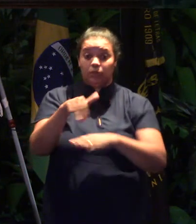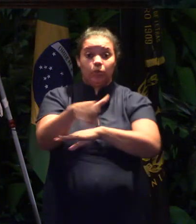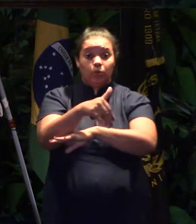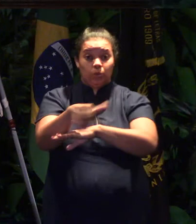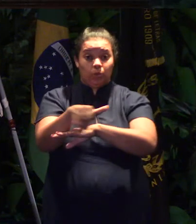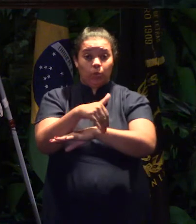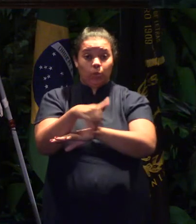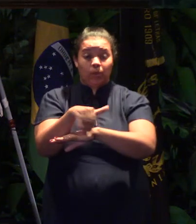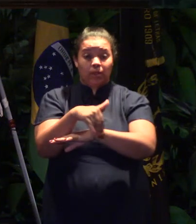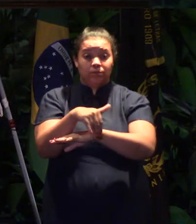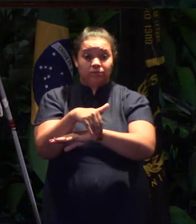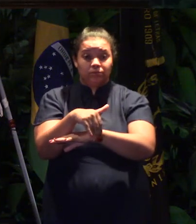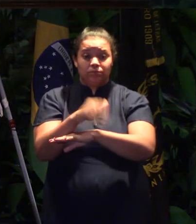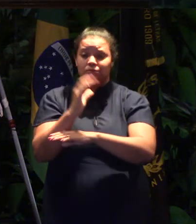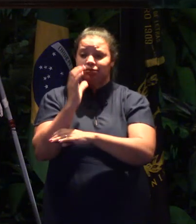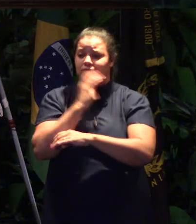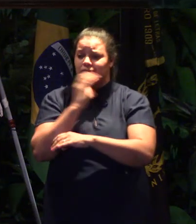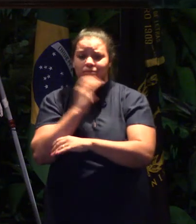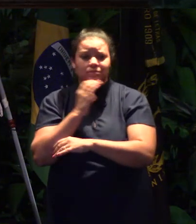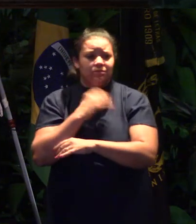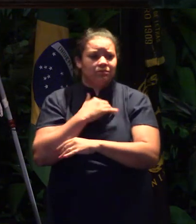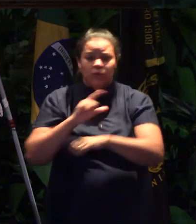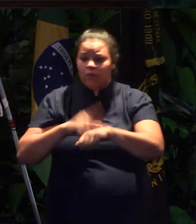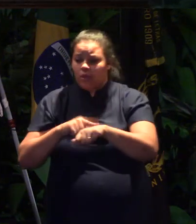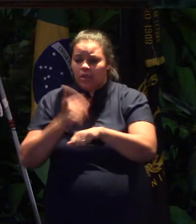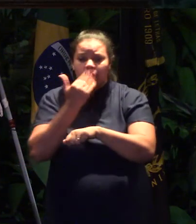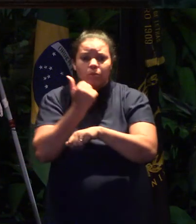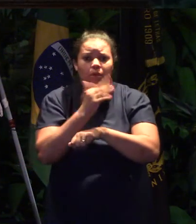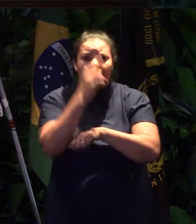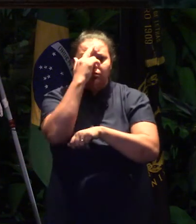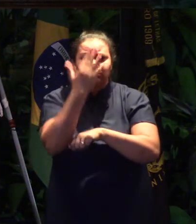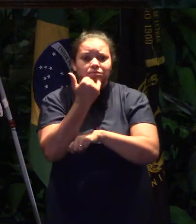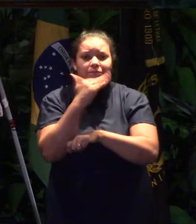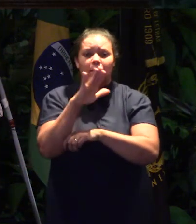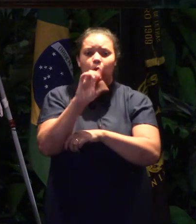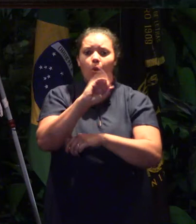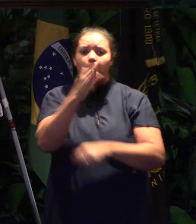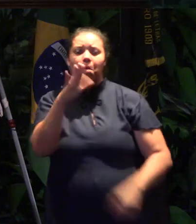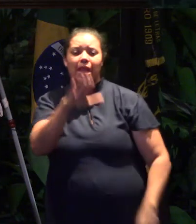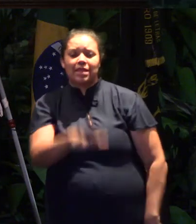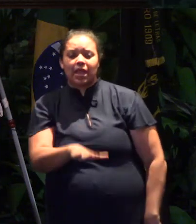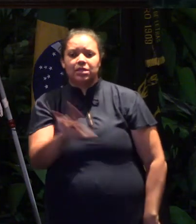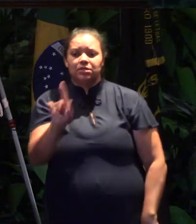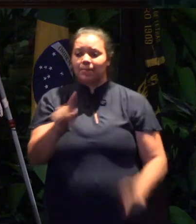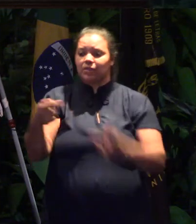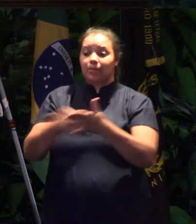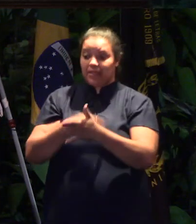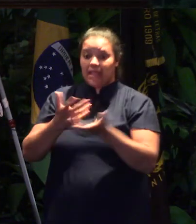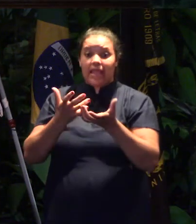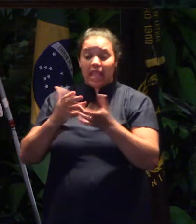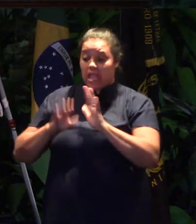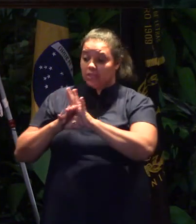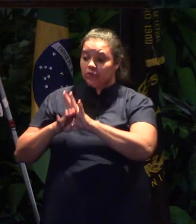um momento de pressa, de rush, hora do almoço, hora no final da tarde, tá, assim, alguém perguntar para mim, quer uma ajuda